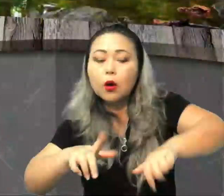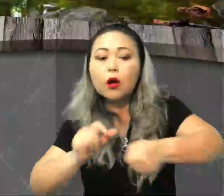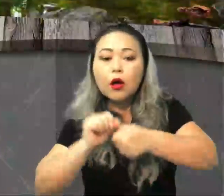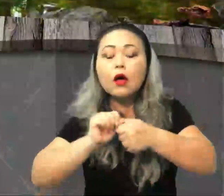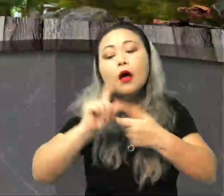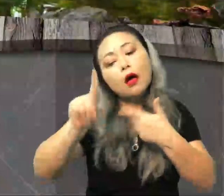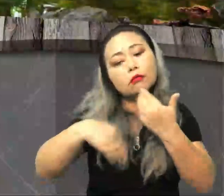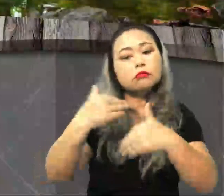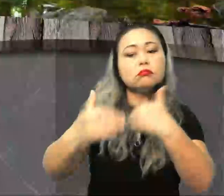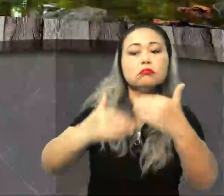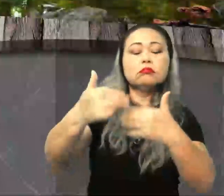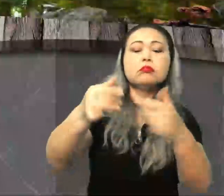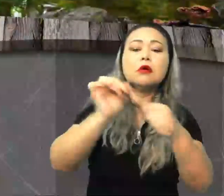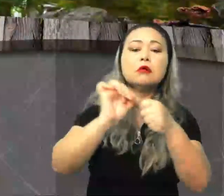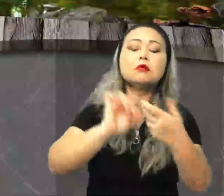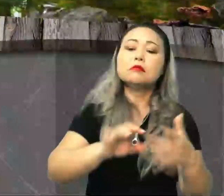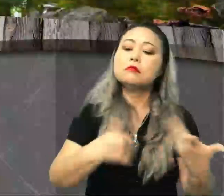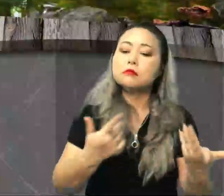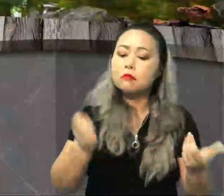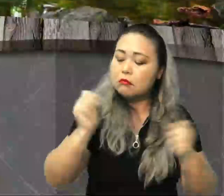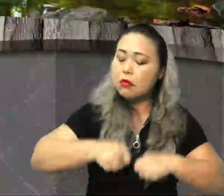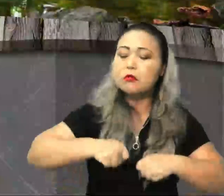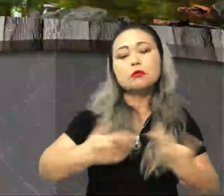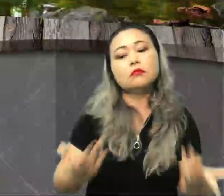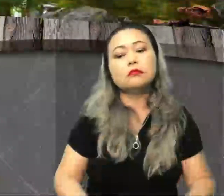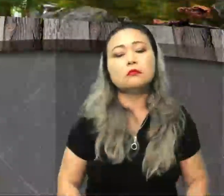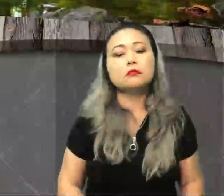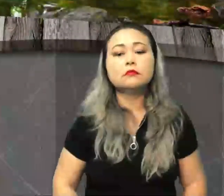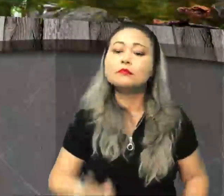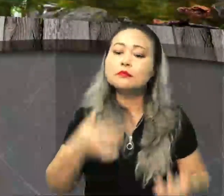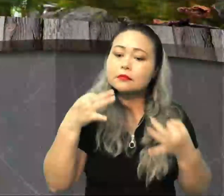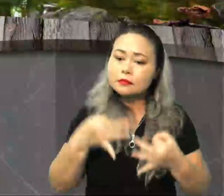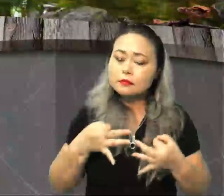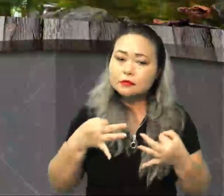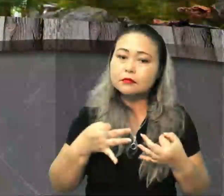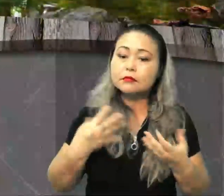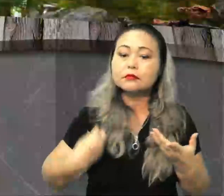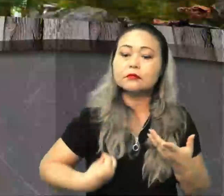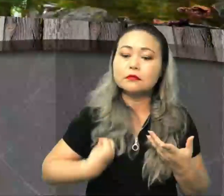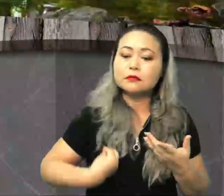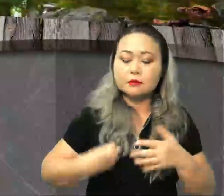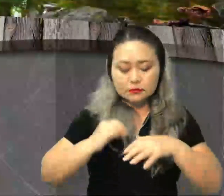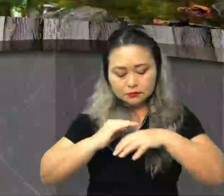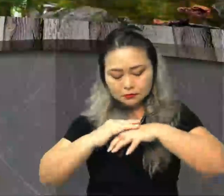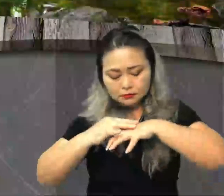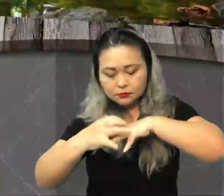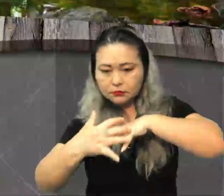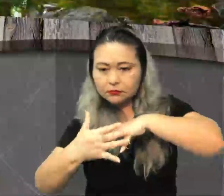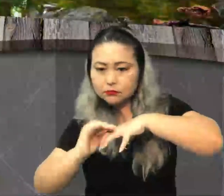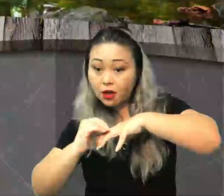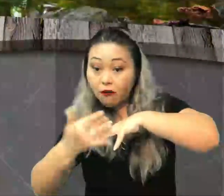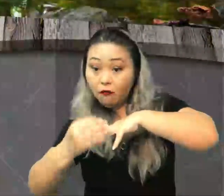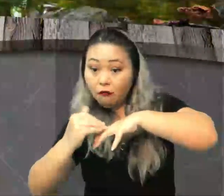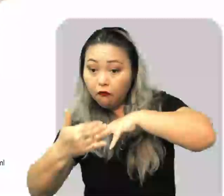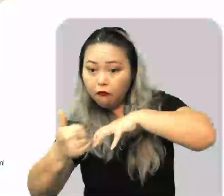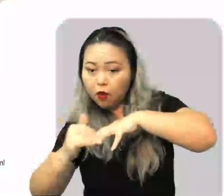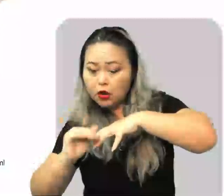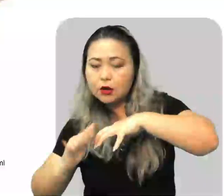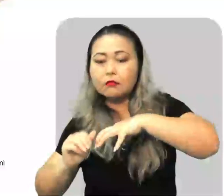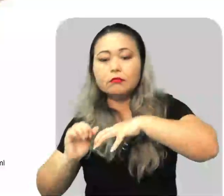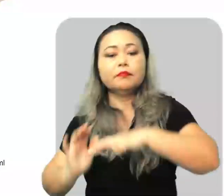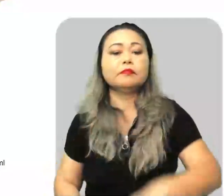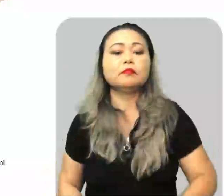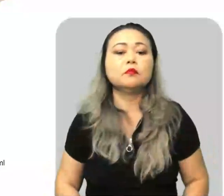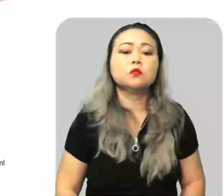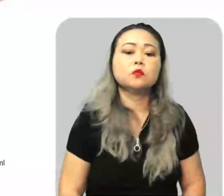poder se desenvolver, crescer, tá certo? Devido à presença desse exoesqueleto.